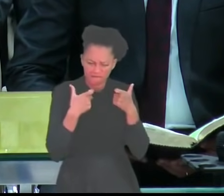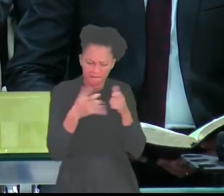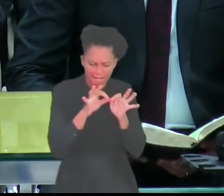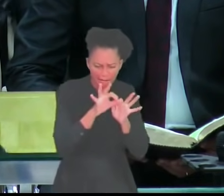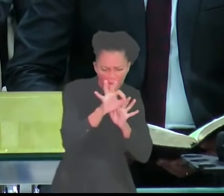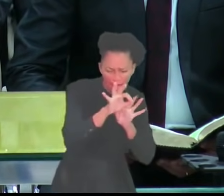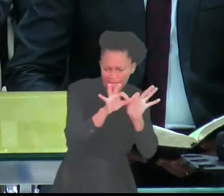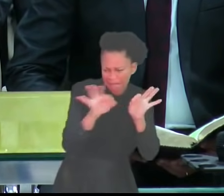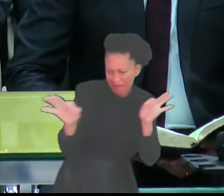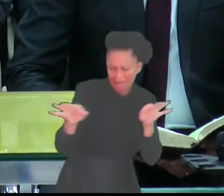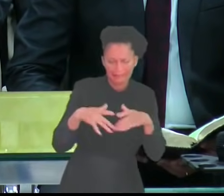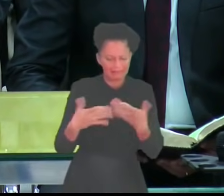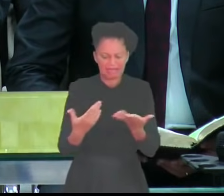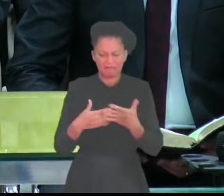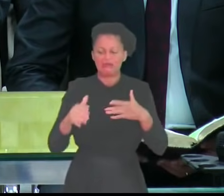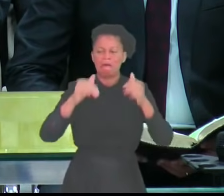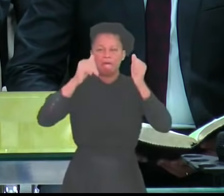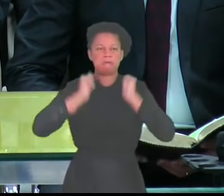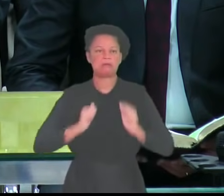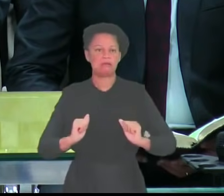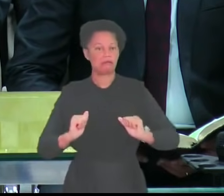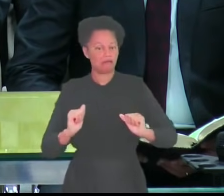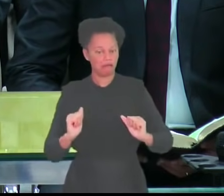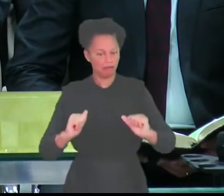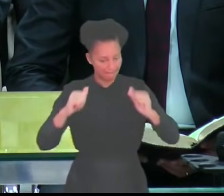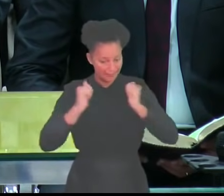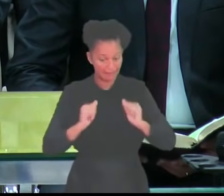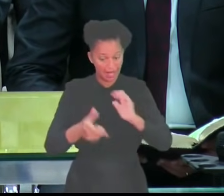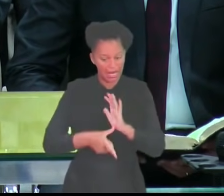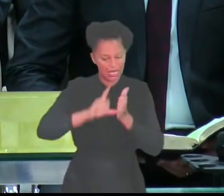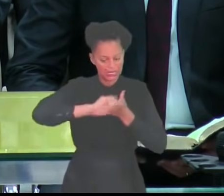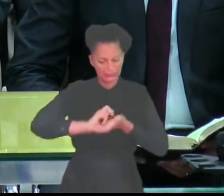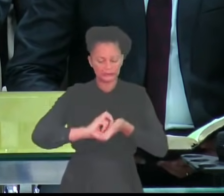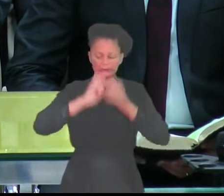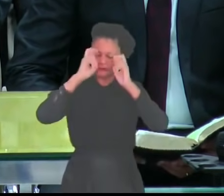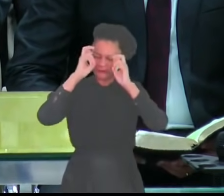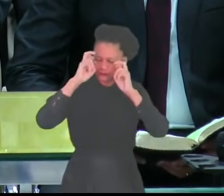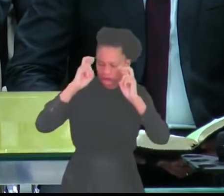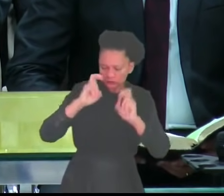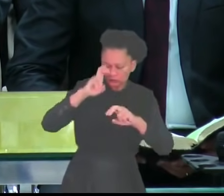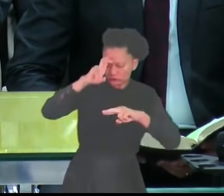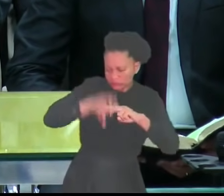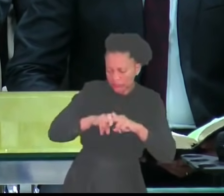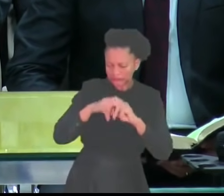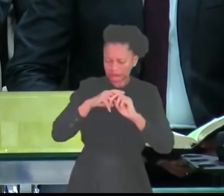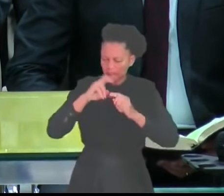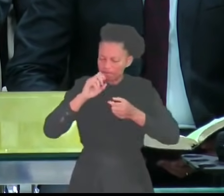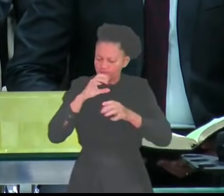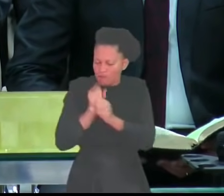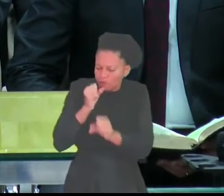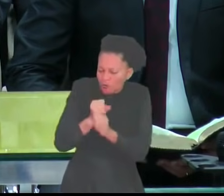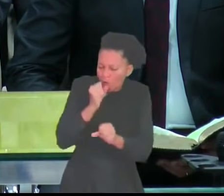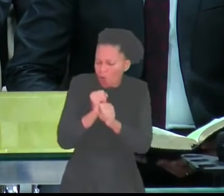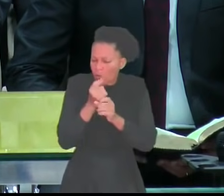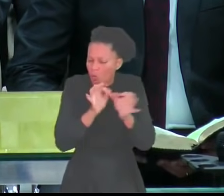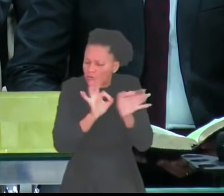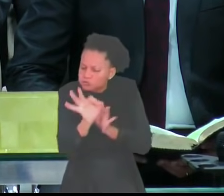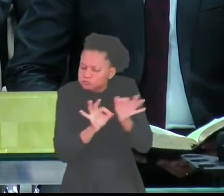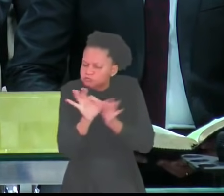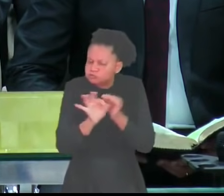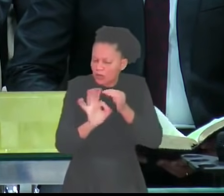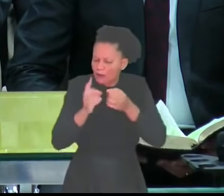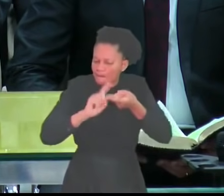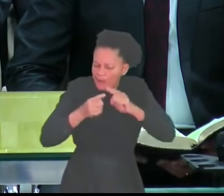porque ninguém vai à guerra de peito aberto. Quem vai à guerra primeiro senta. Quem vai à guerra primeiro calcula. Quem vai à guerra